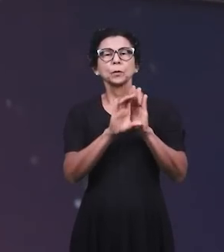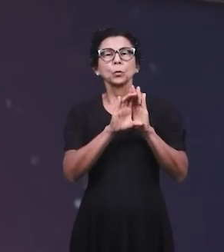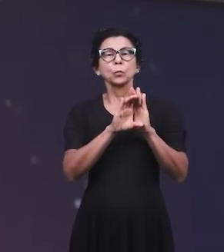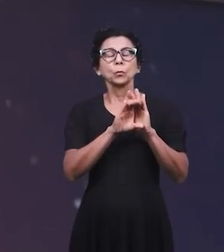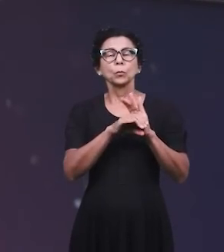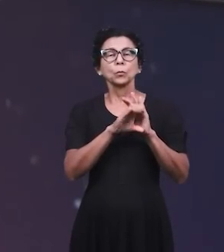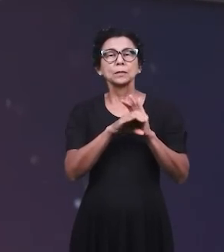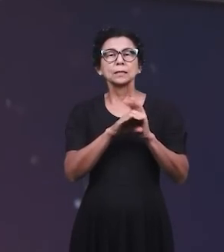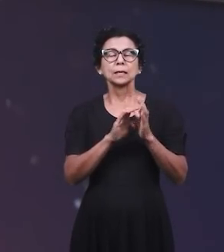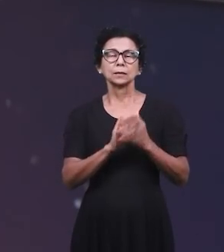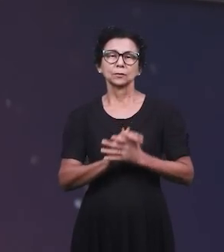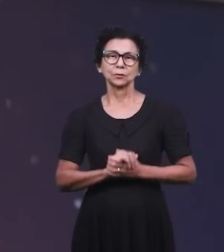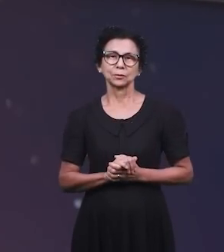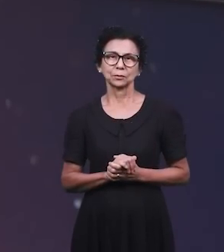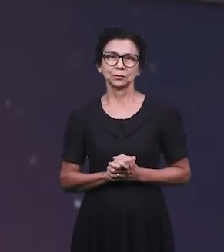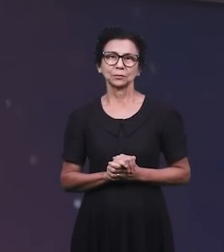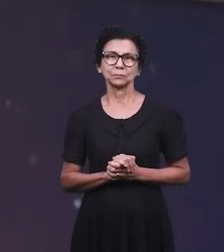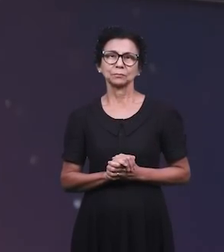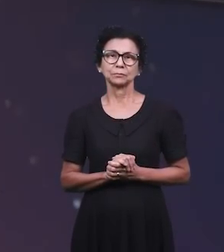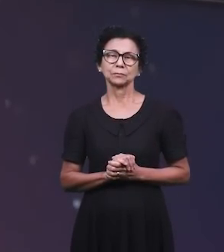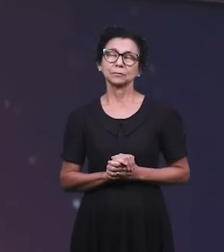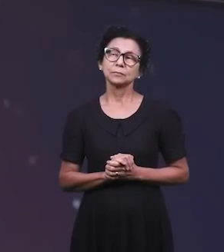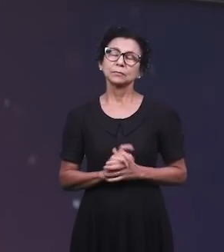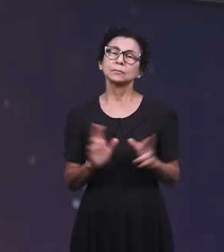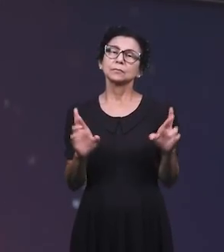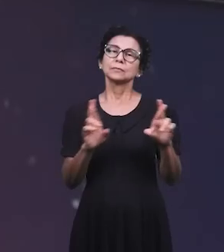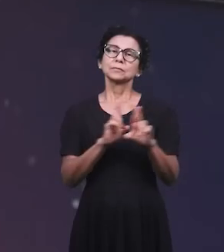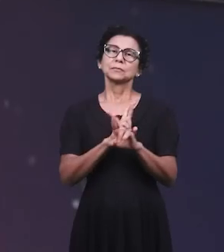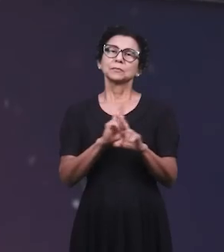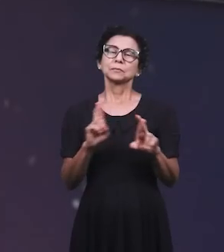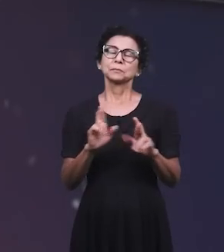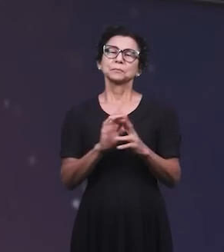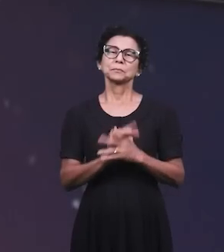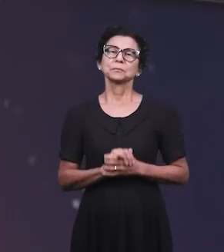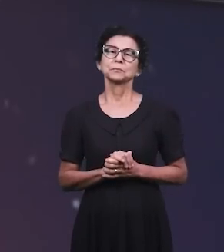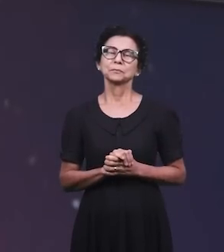Conceito está muito relacionado